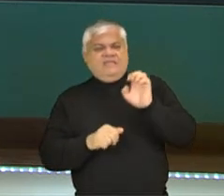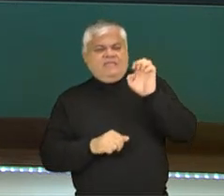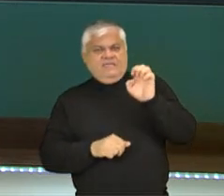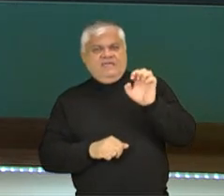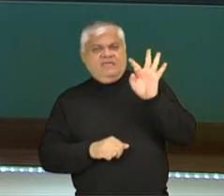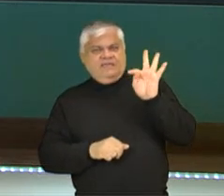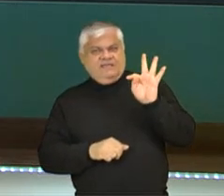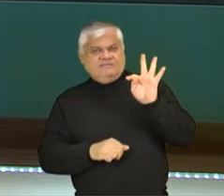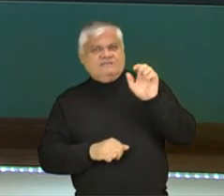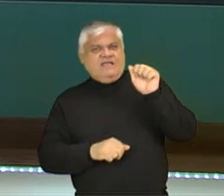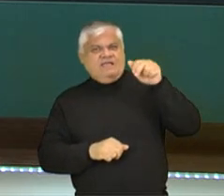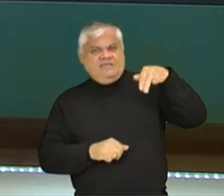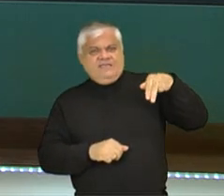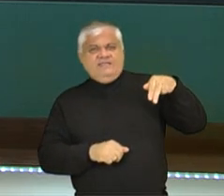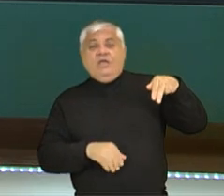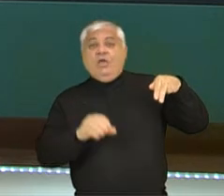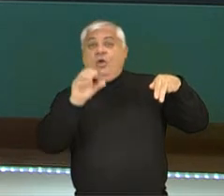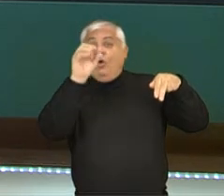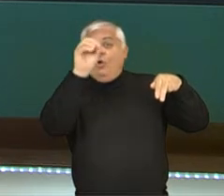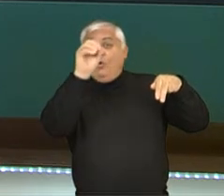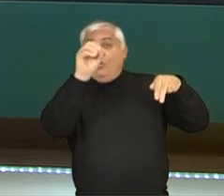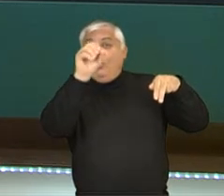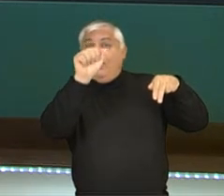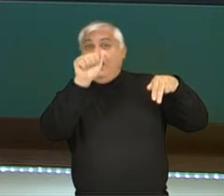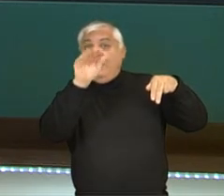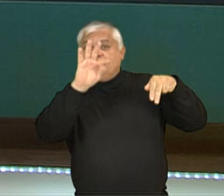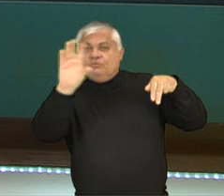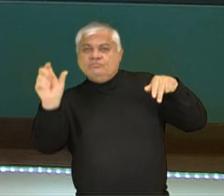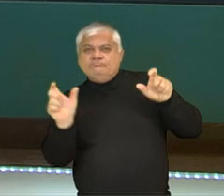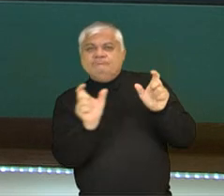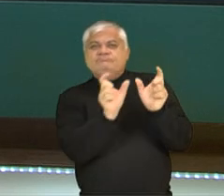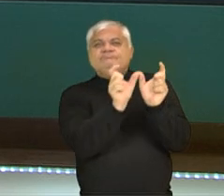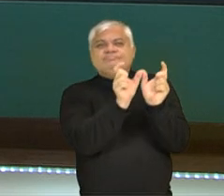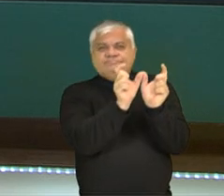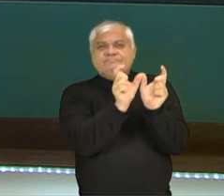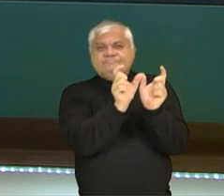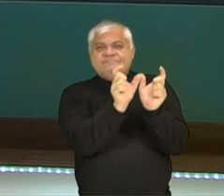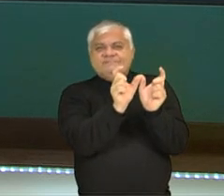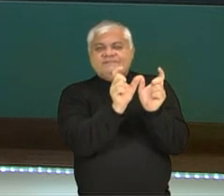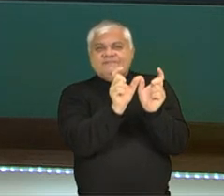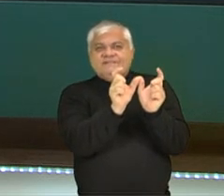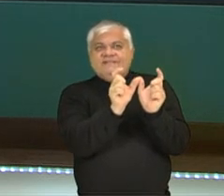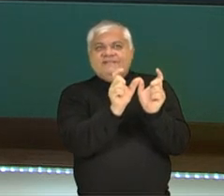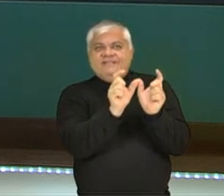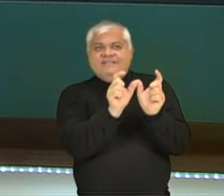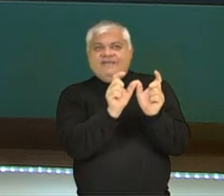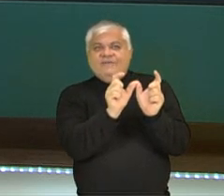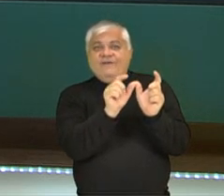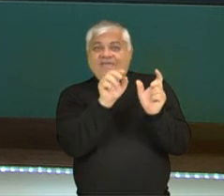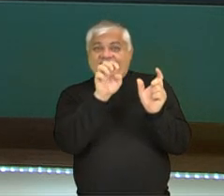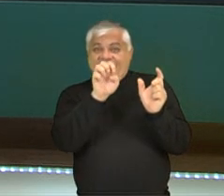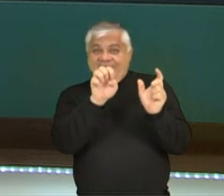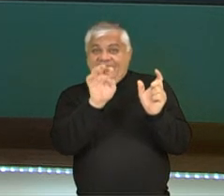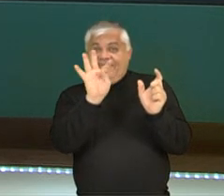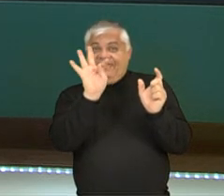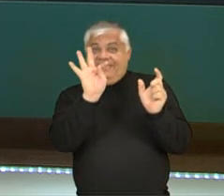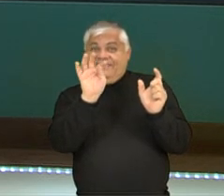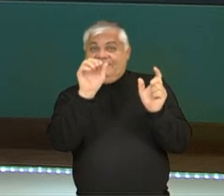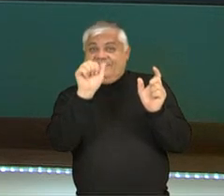o termo oato, etanoato. Então, veja... Et, porque são dois carbonos,